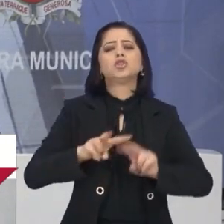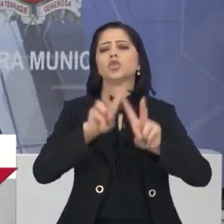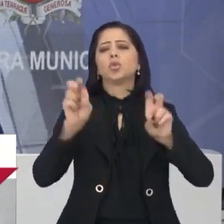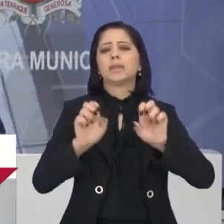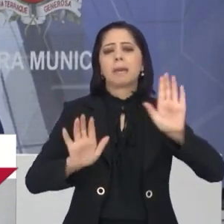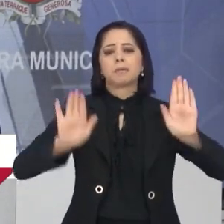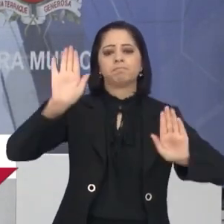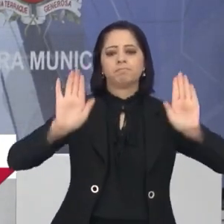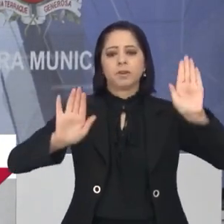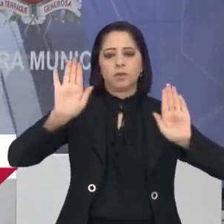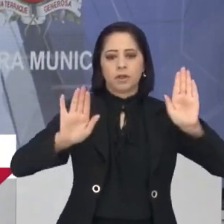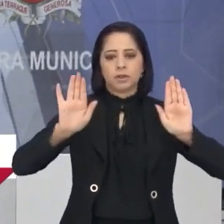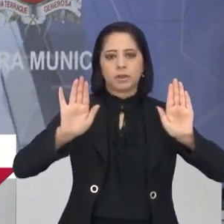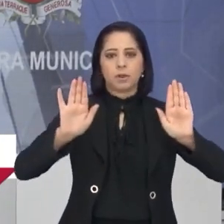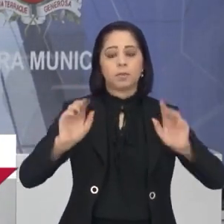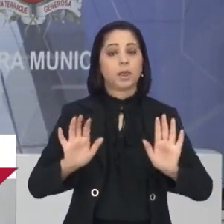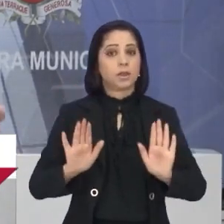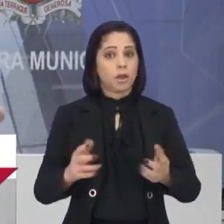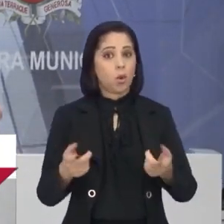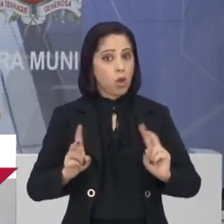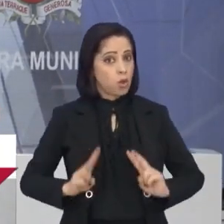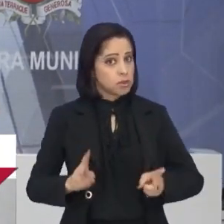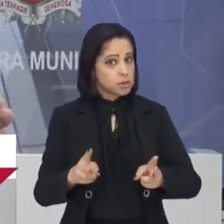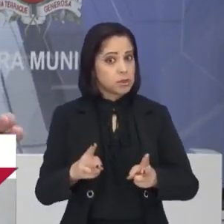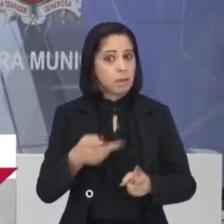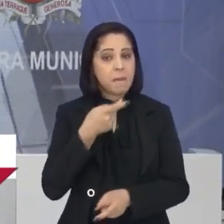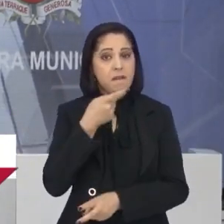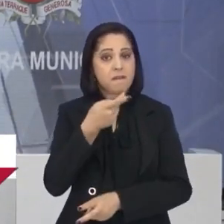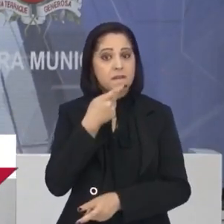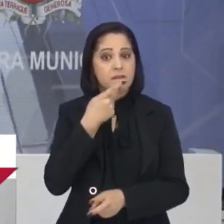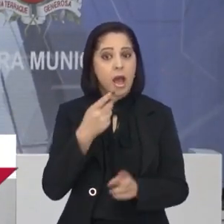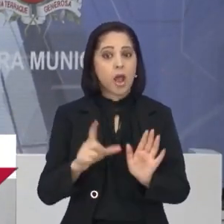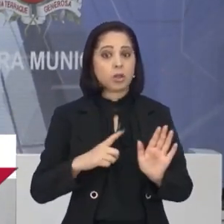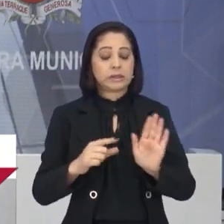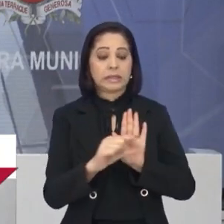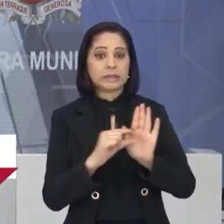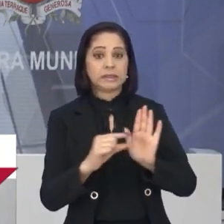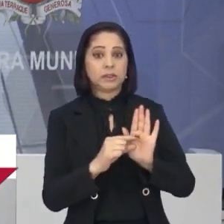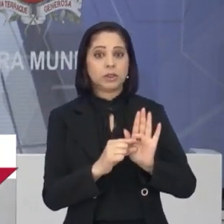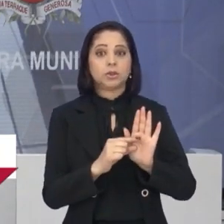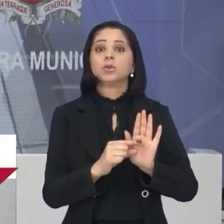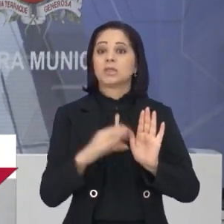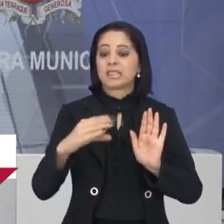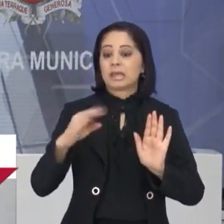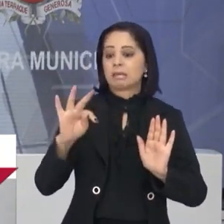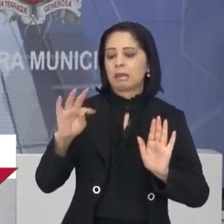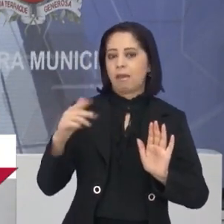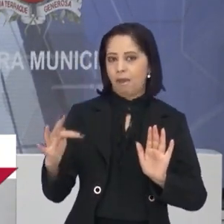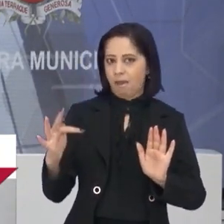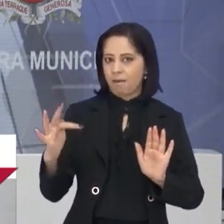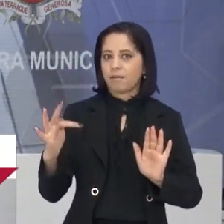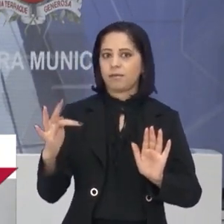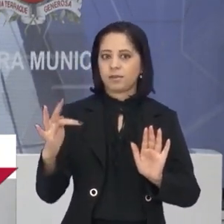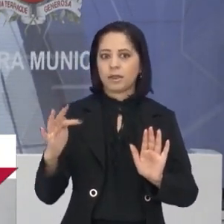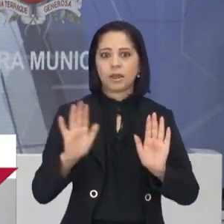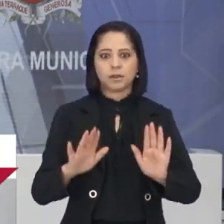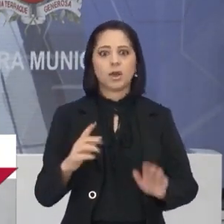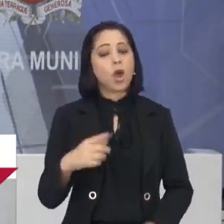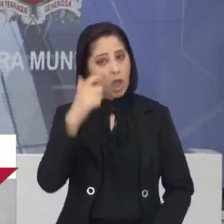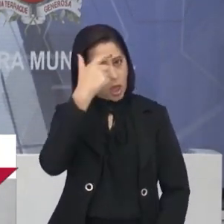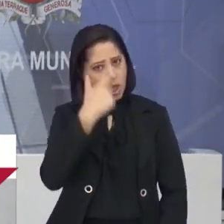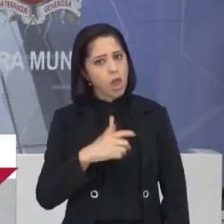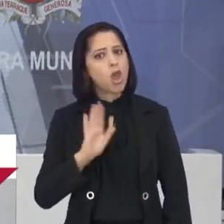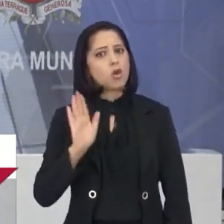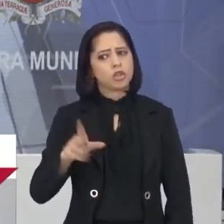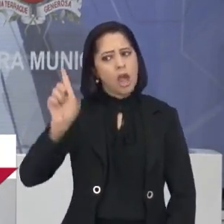levantar um ponto da lei que é a questão das penalidades que se pega no CPF agora que isso é muito bom para nós município né Eu já fui diretor de